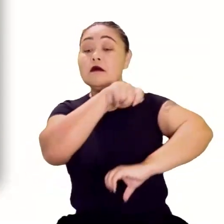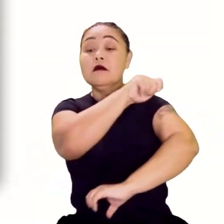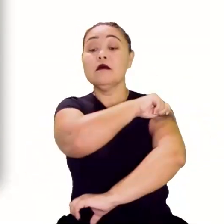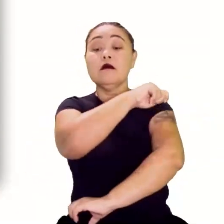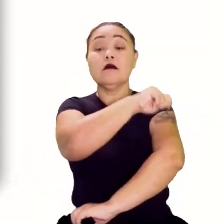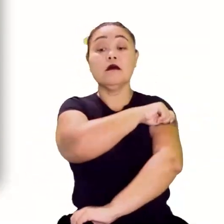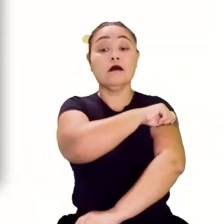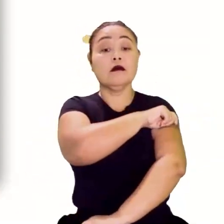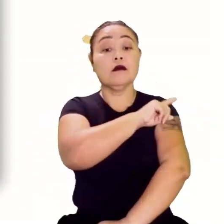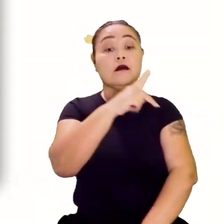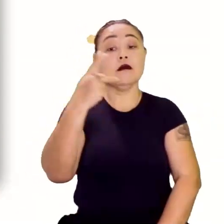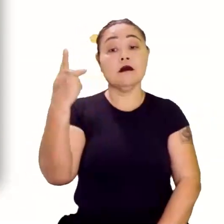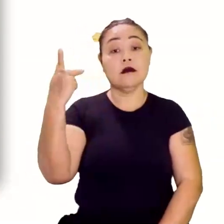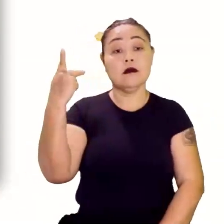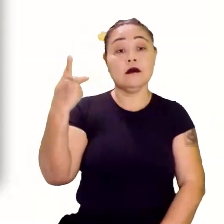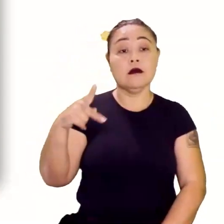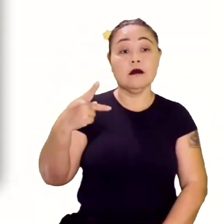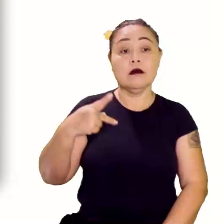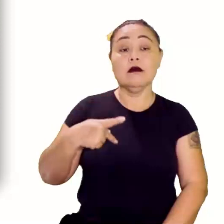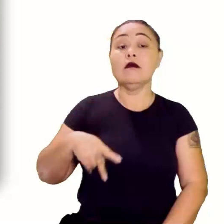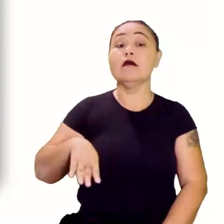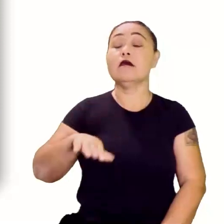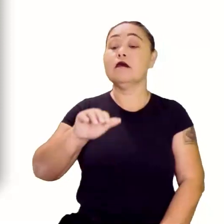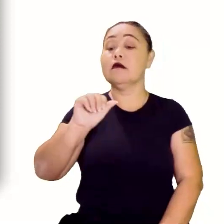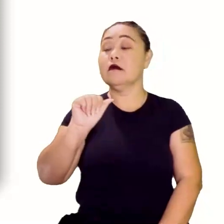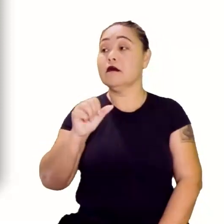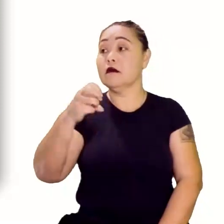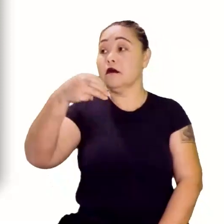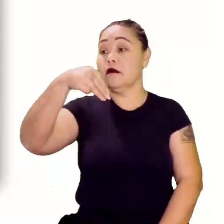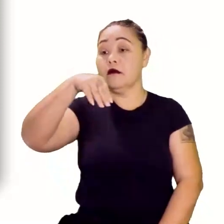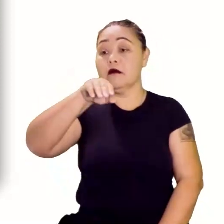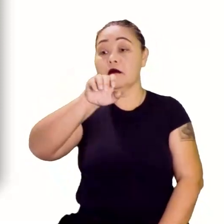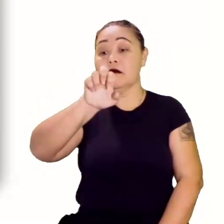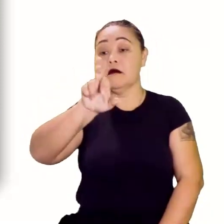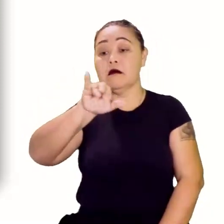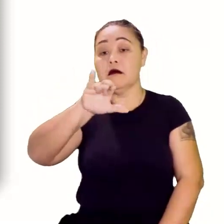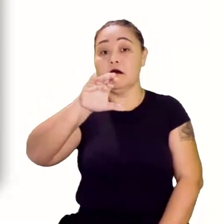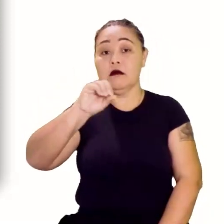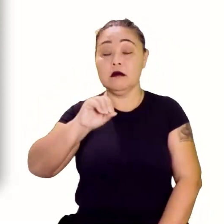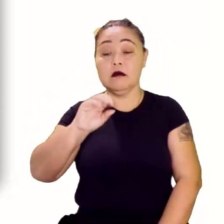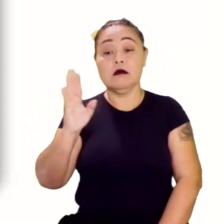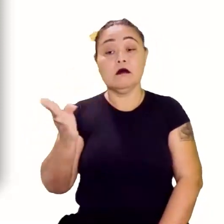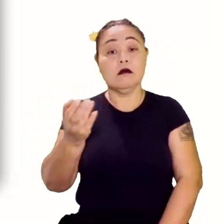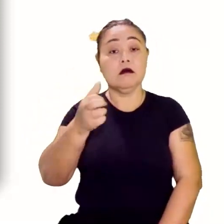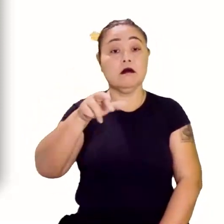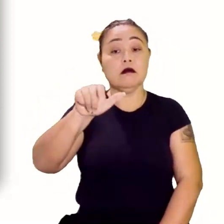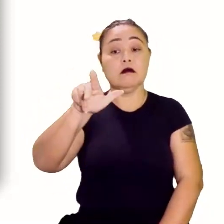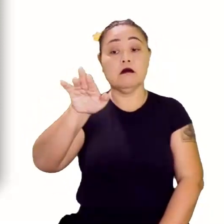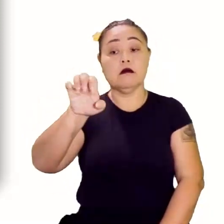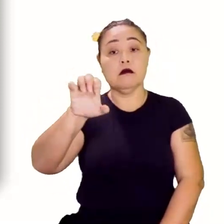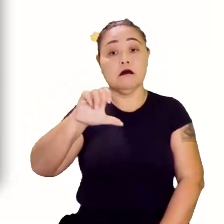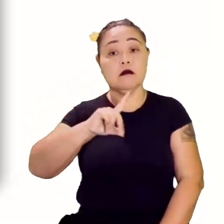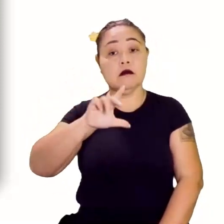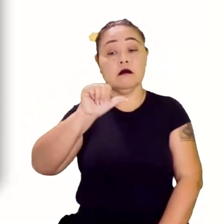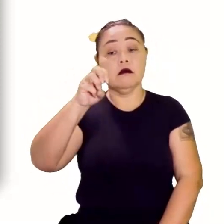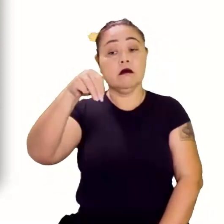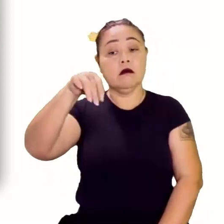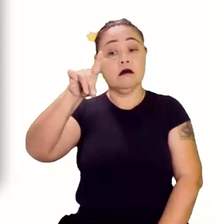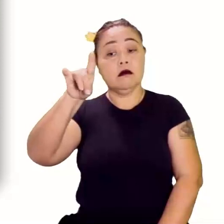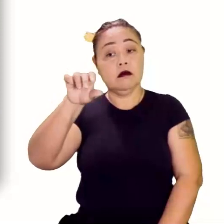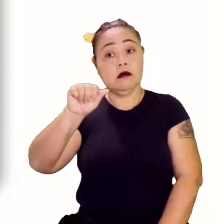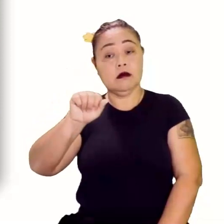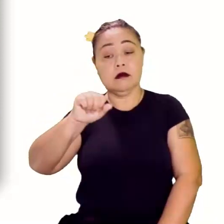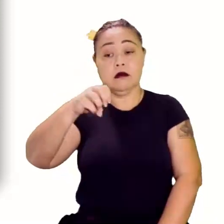da escola... Américo Brasiliense de Almeida e Melo. No distrito de Imigrantinópolis, em